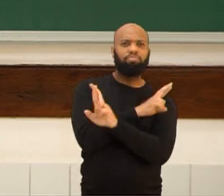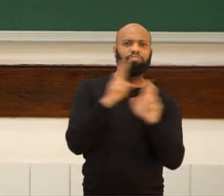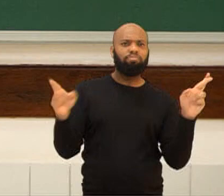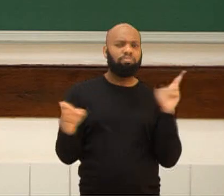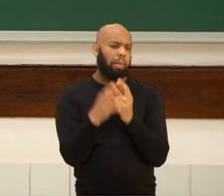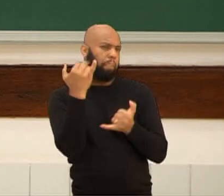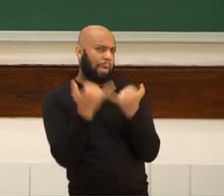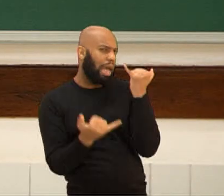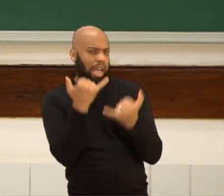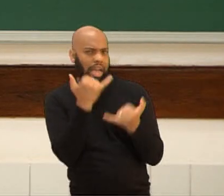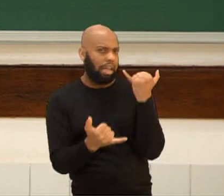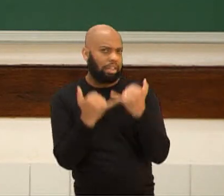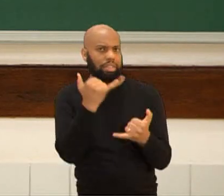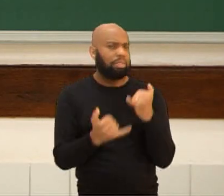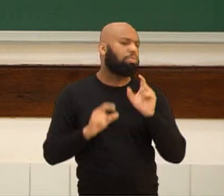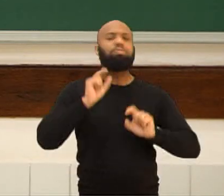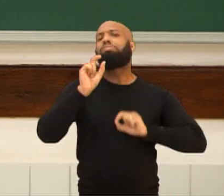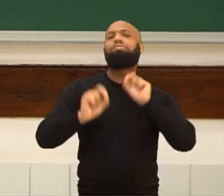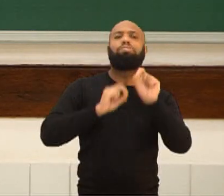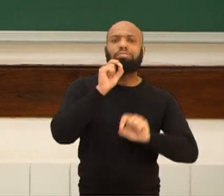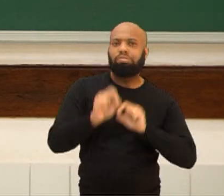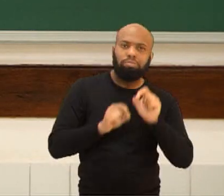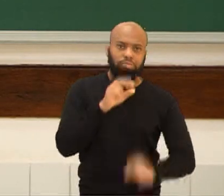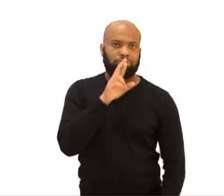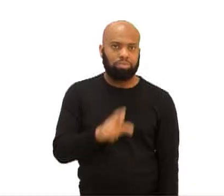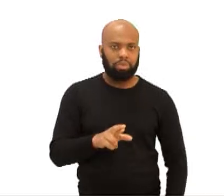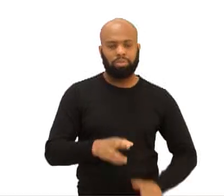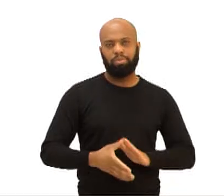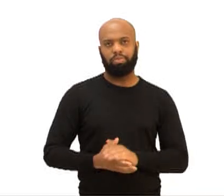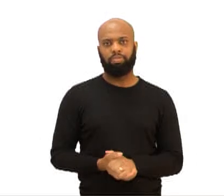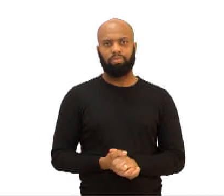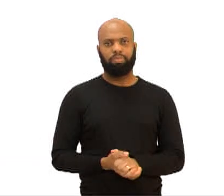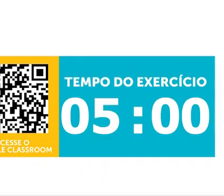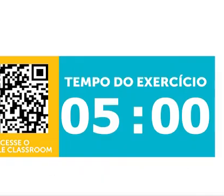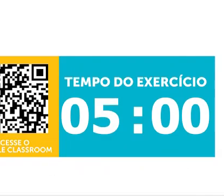se parecem, em que aspectos eles são relacionados.